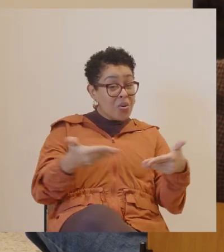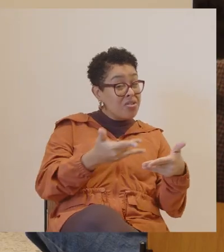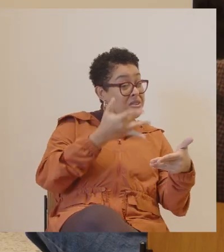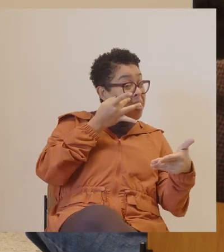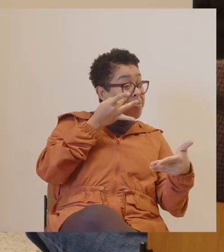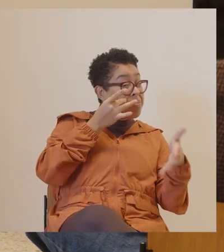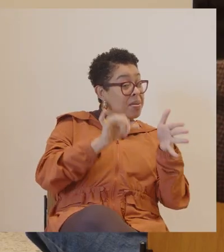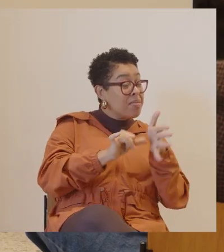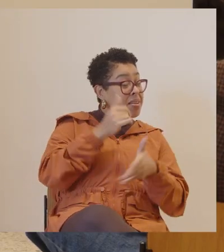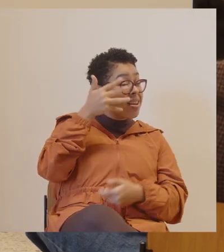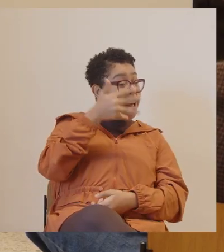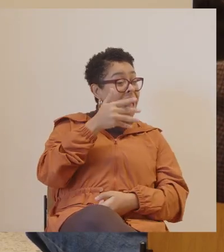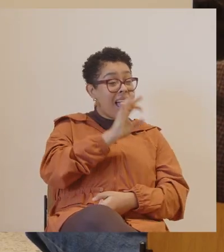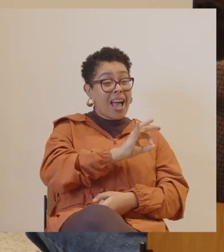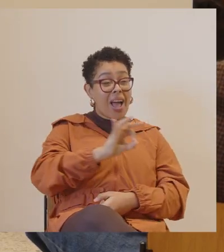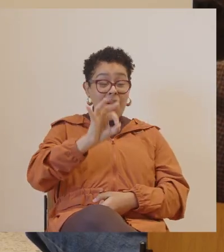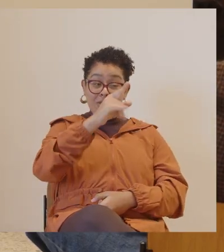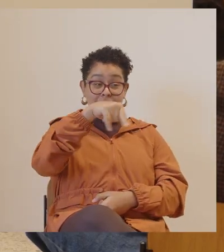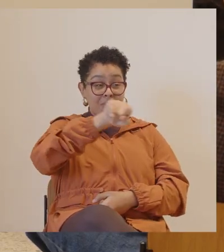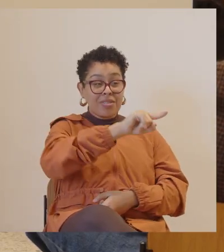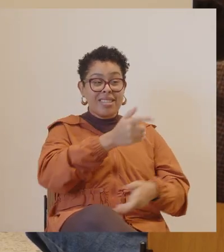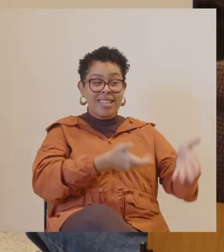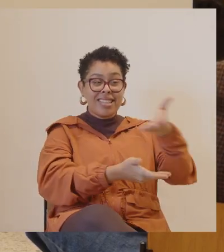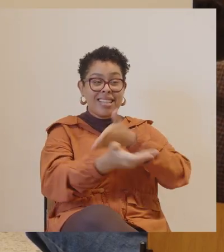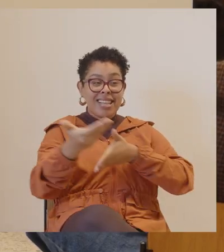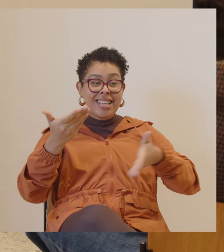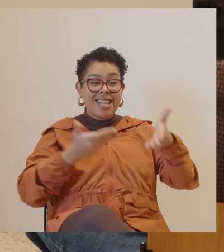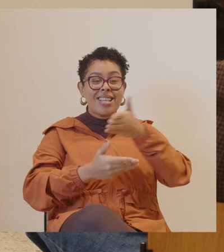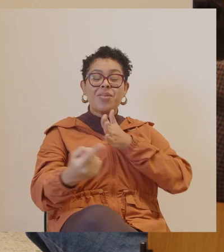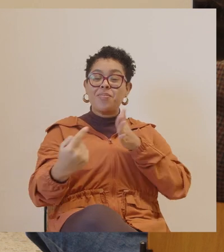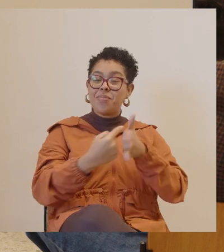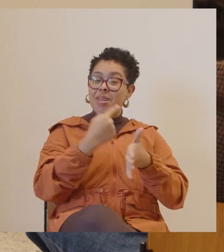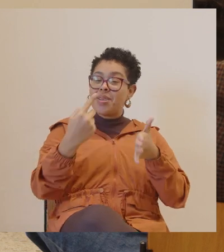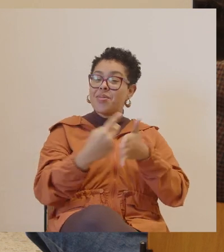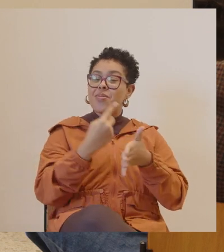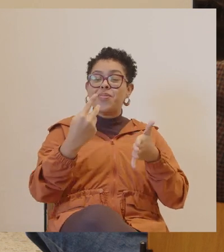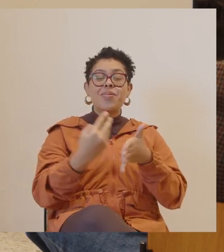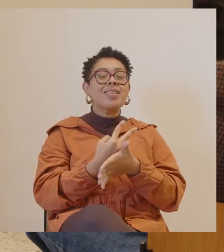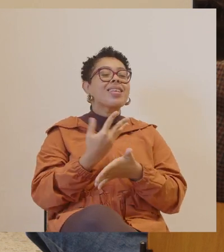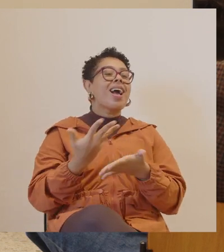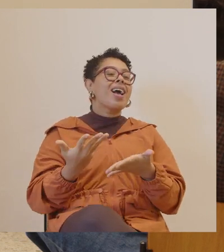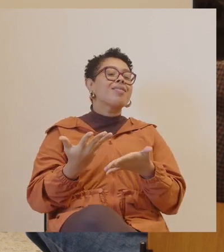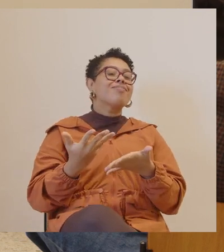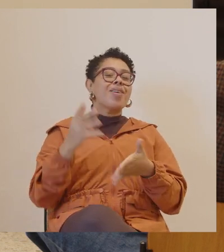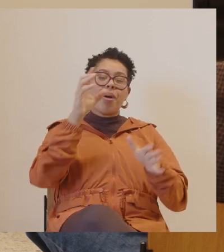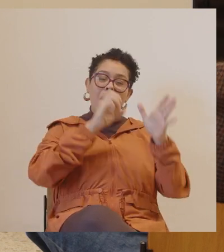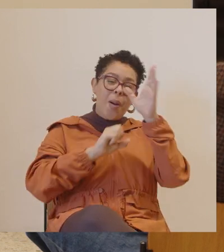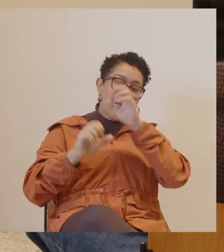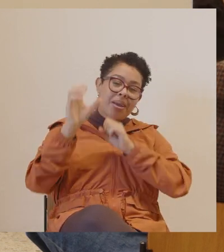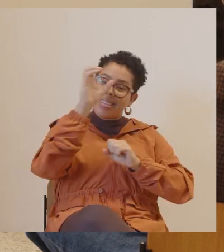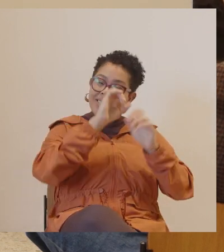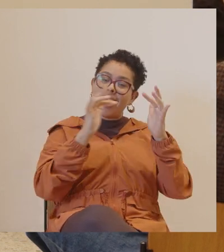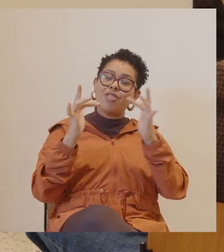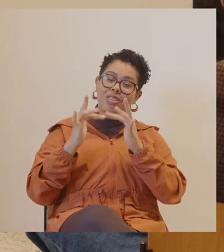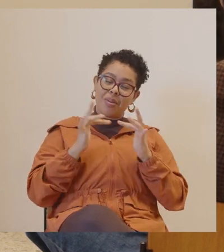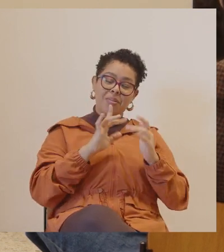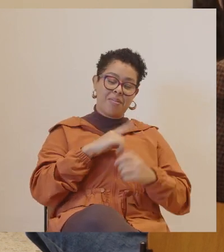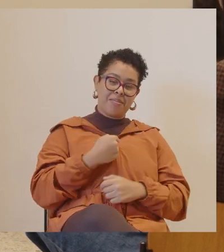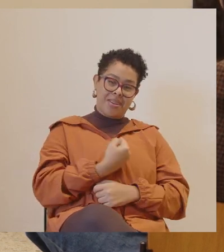bom ter a interação do público, ter as perguntas, é uma coisa assim, um aprendizado muito grande para a gente